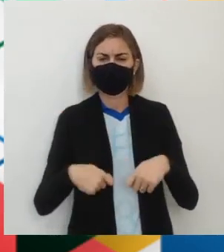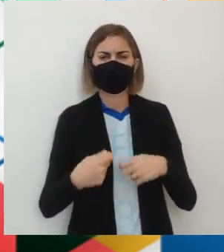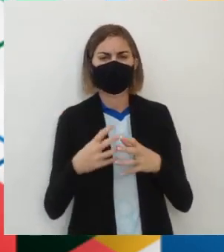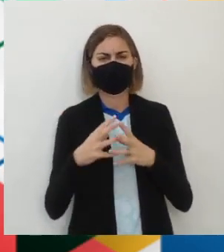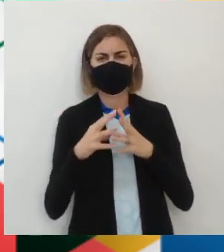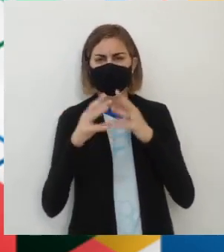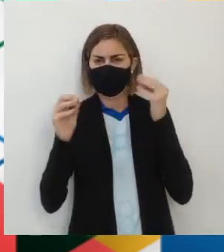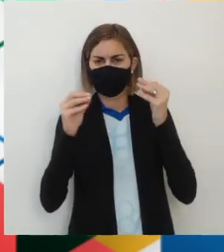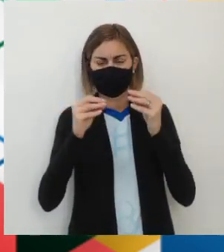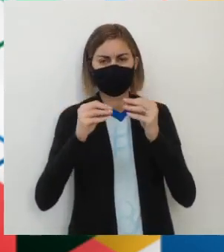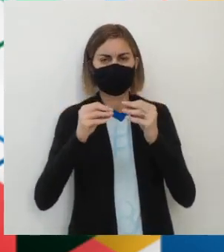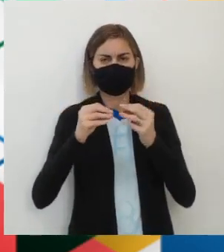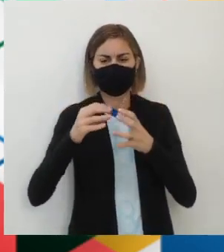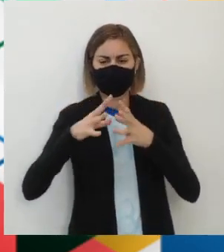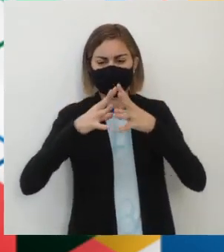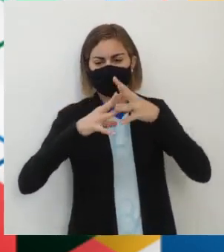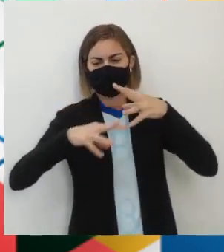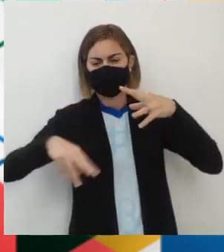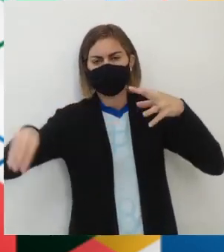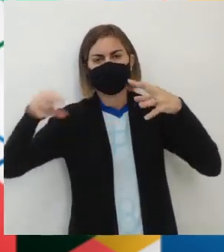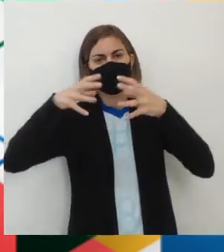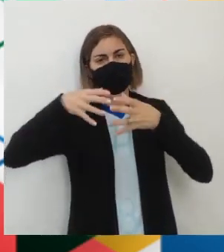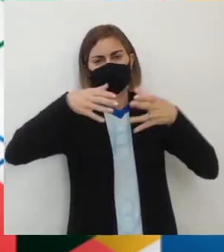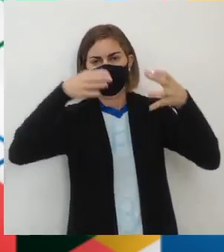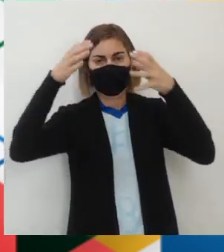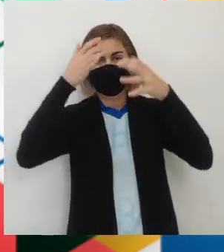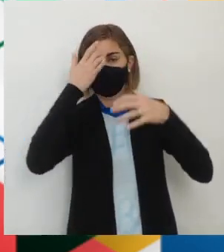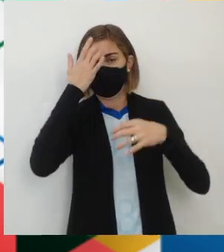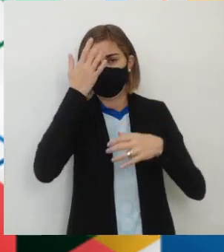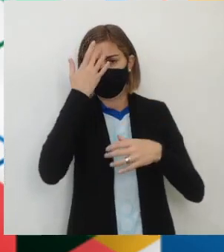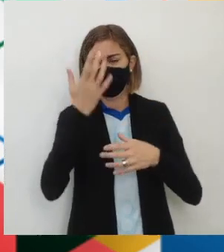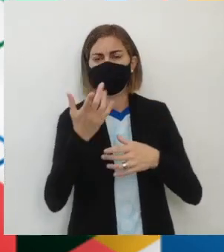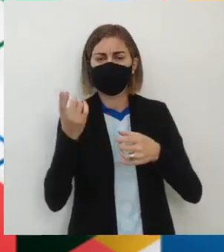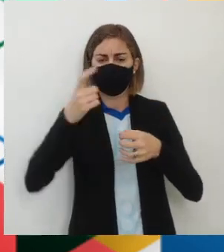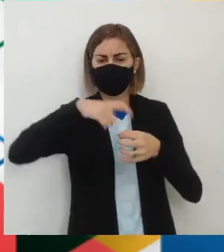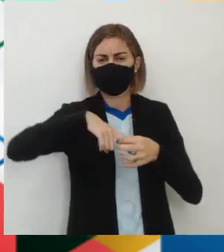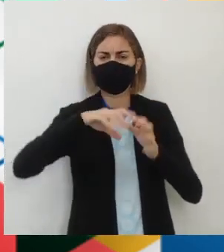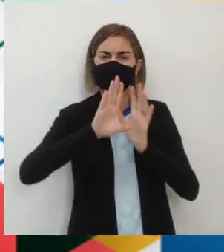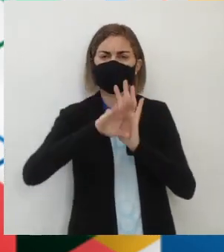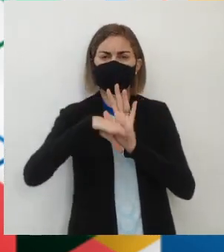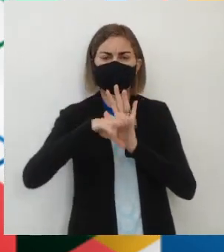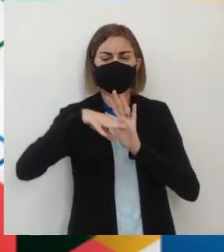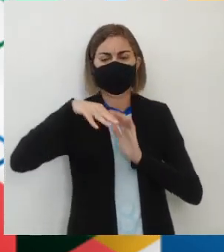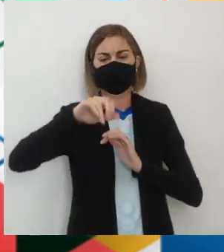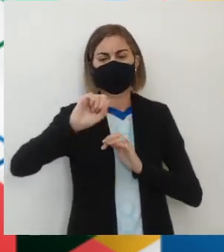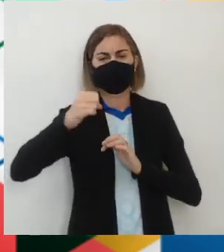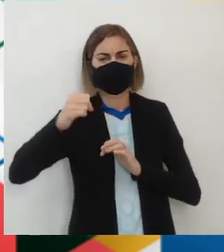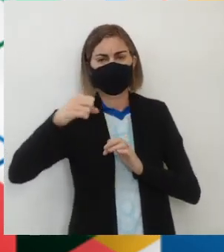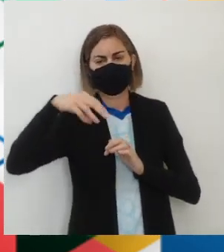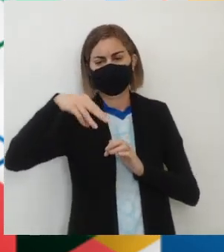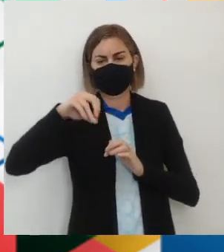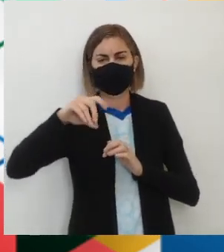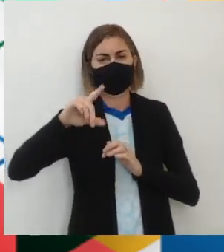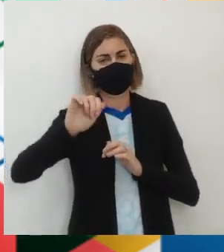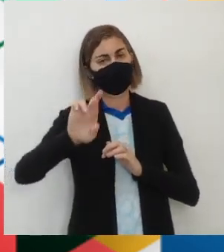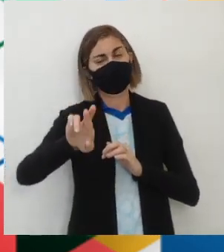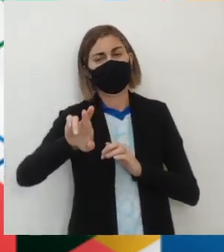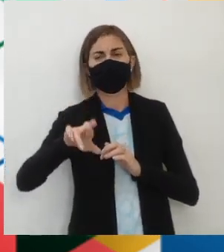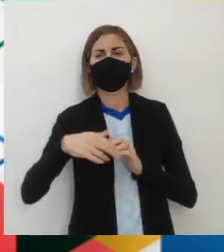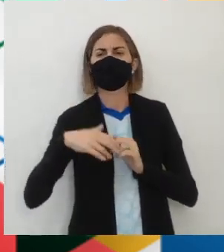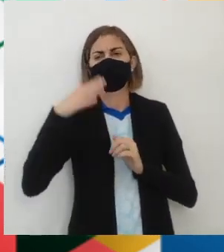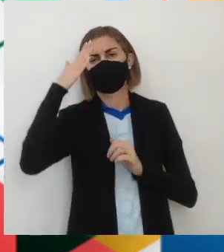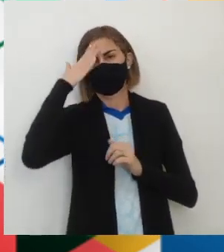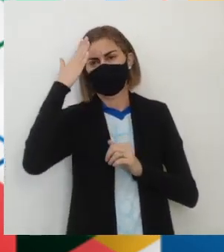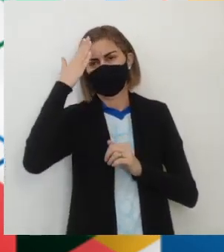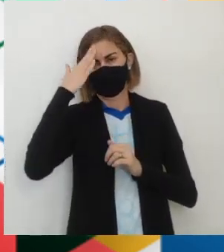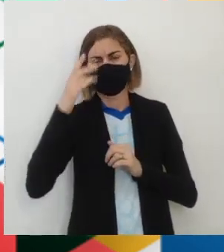fugir do balão com mais facilidade. Aí a gente volta para o conceito de massa molar aparente. A gente sabe que